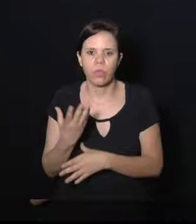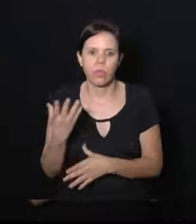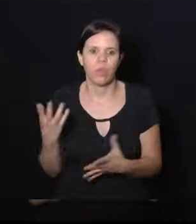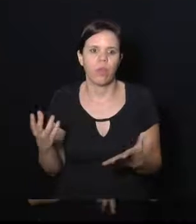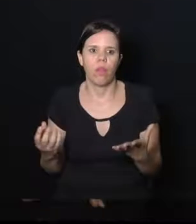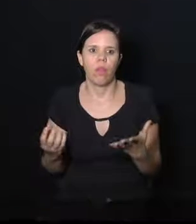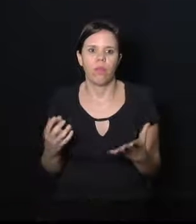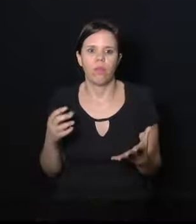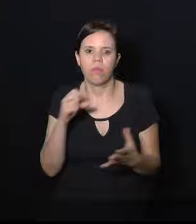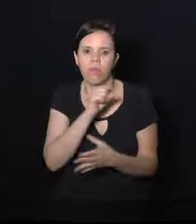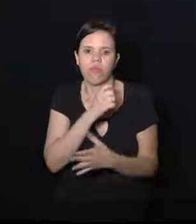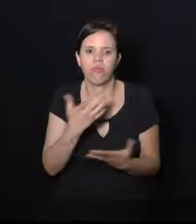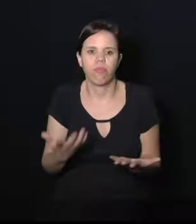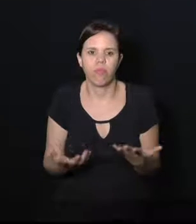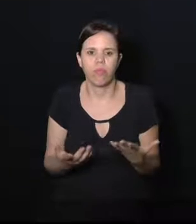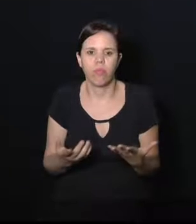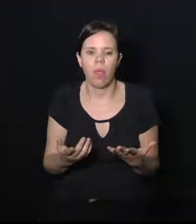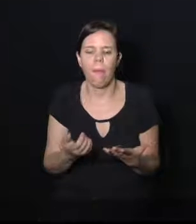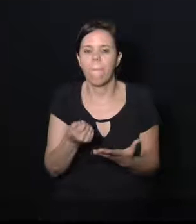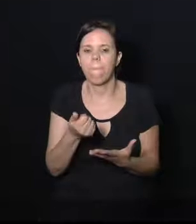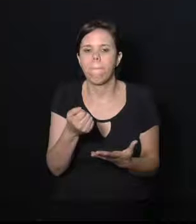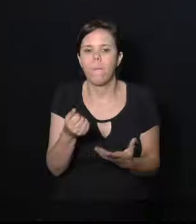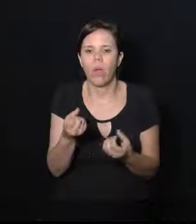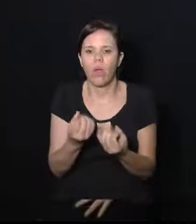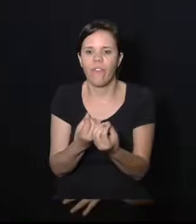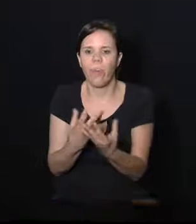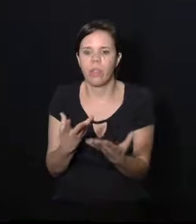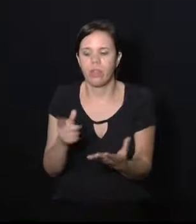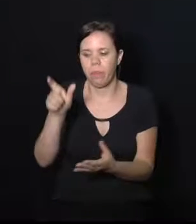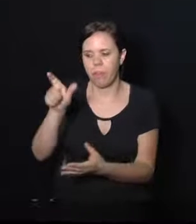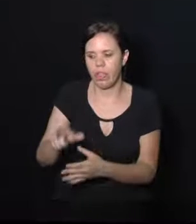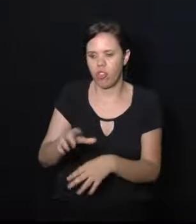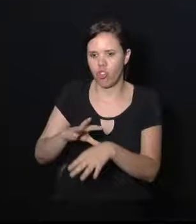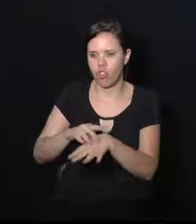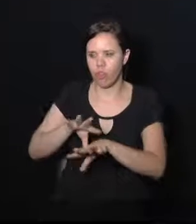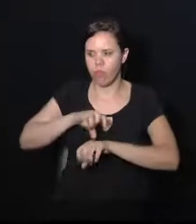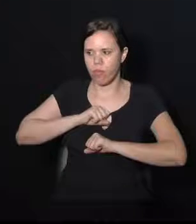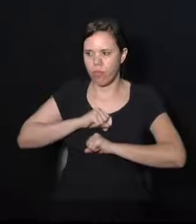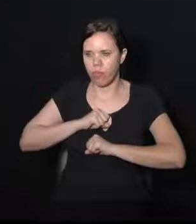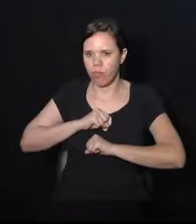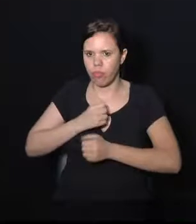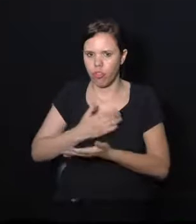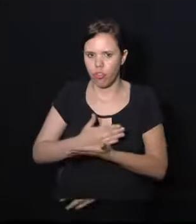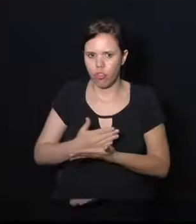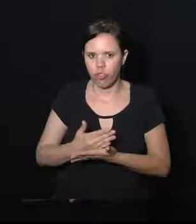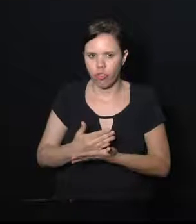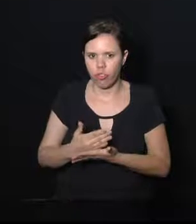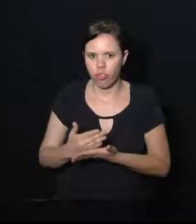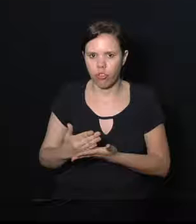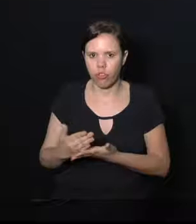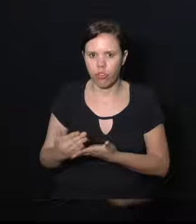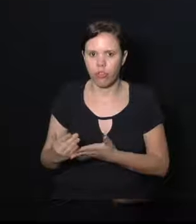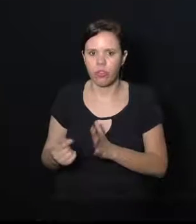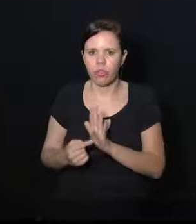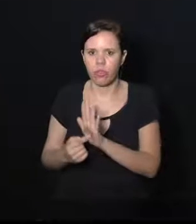súbito e pouco específico, ou seja, o doente, quando acometido, ele começa com